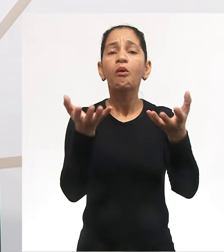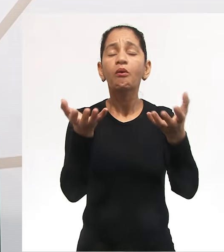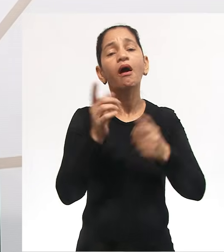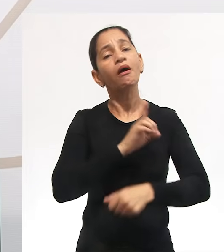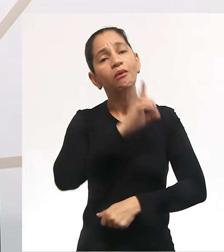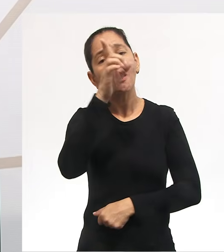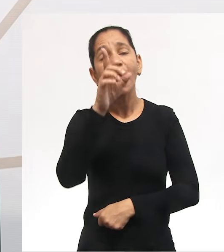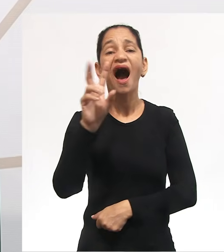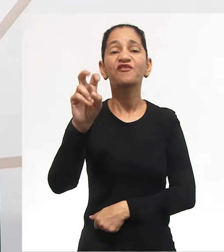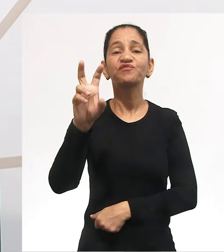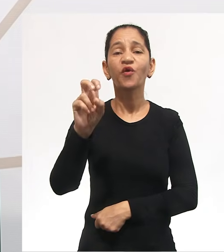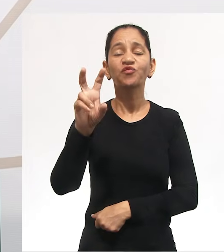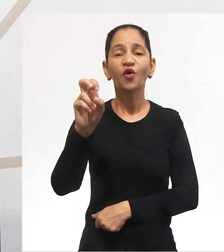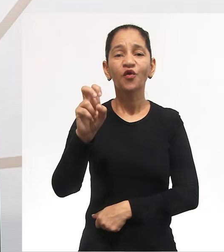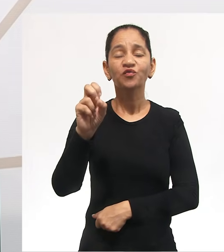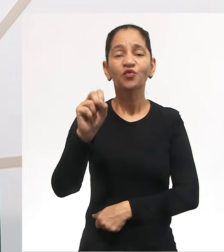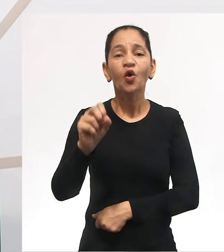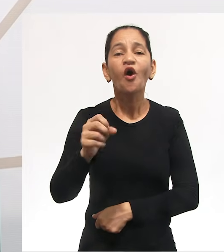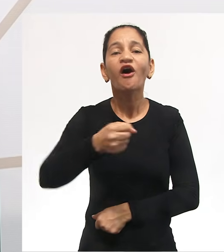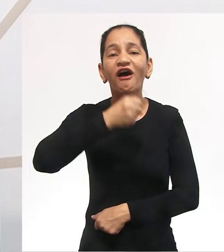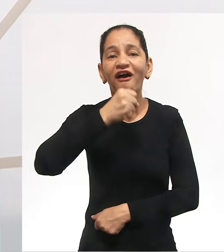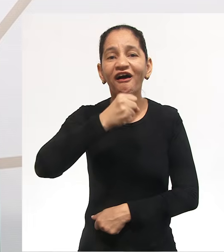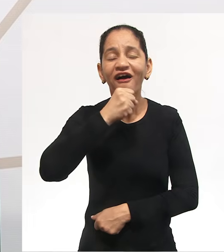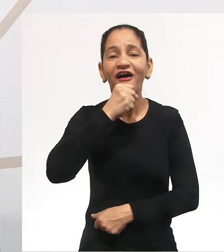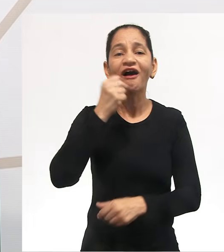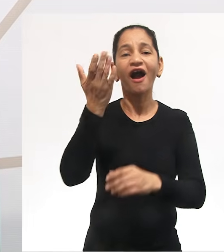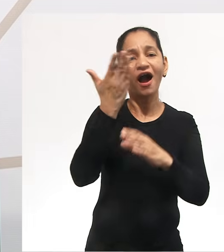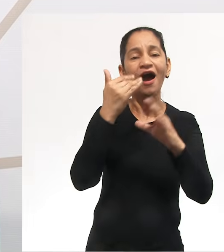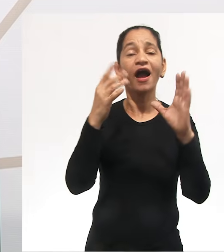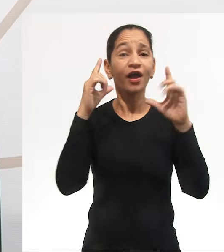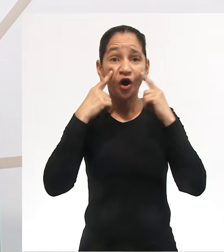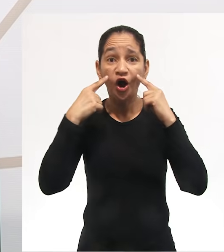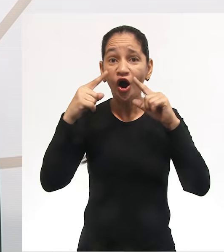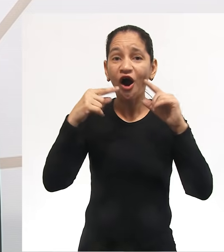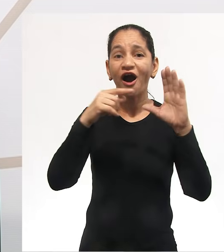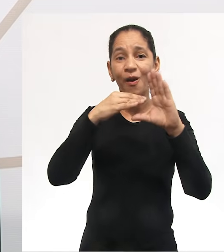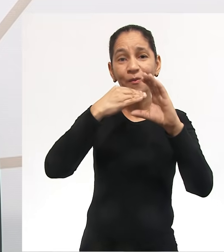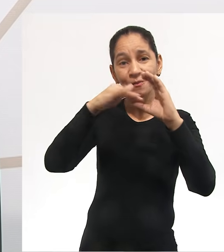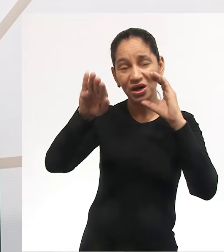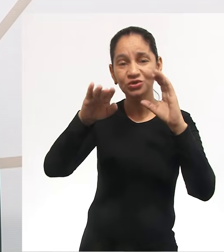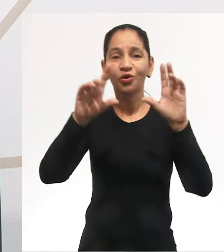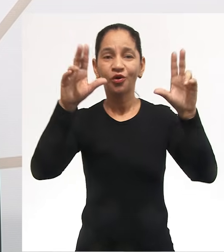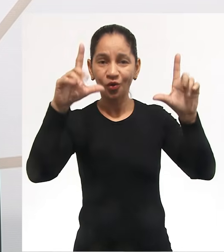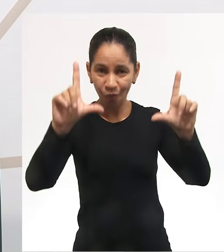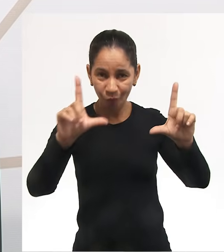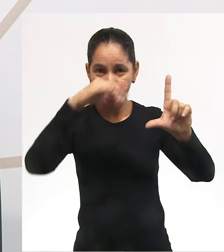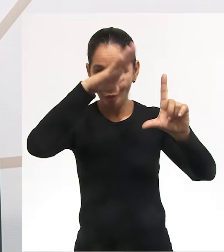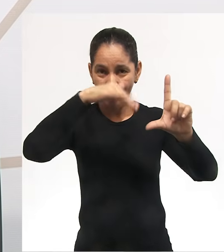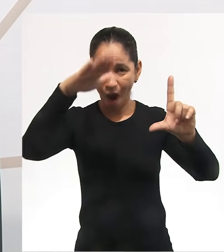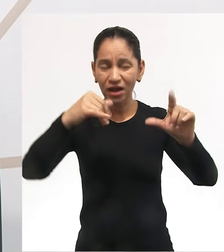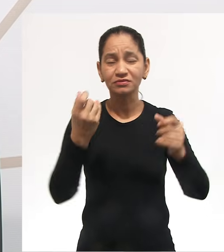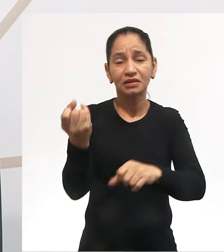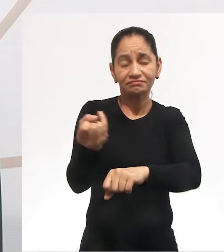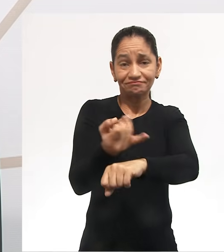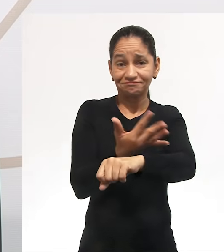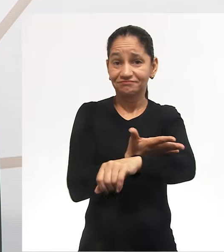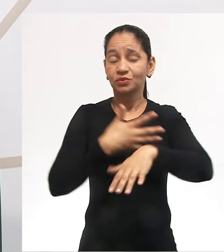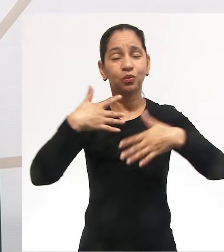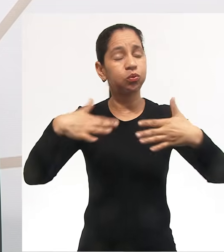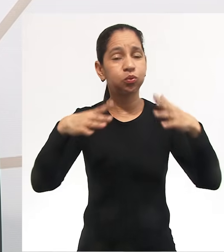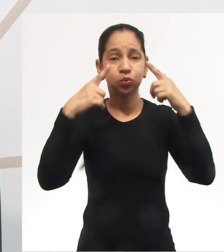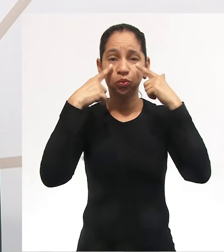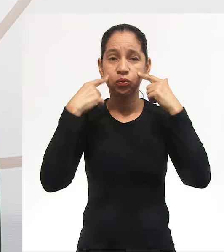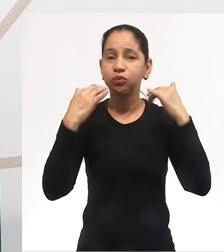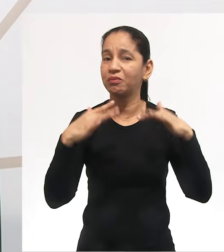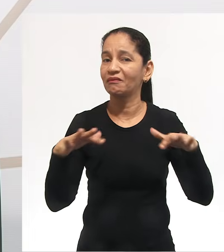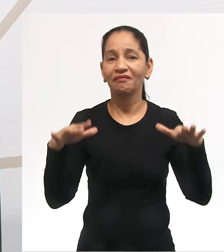de pequeno porte de Itapuã do Oeste, e aí ele pediu para fazer porque a avó dele trabalhava no hospital. Então, quando mandou para a avó chorou